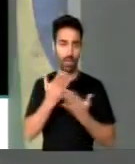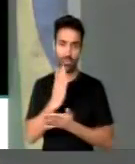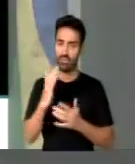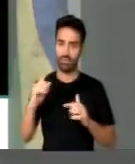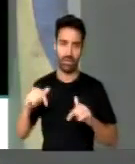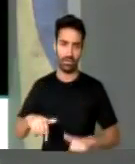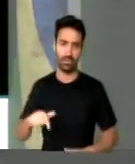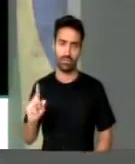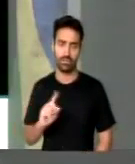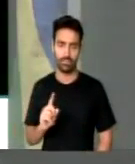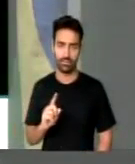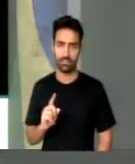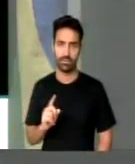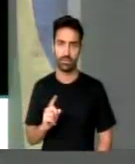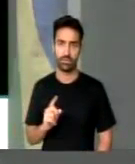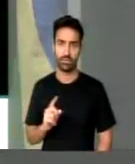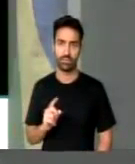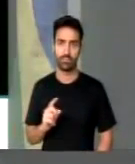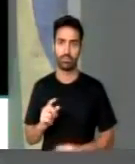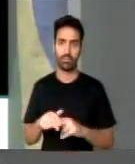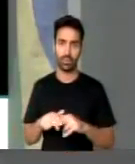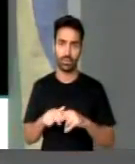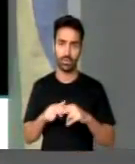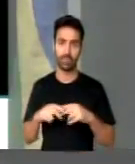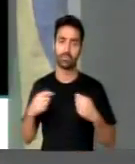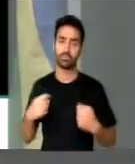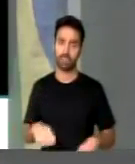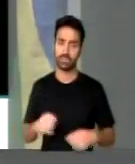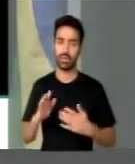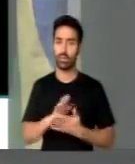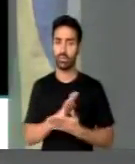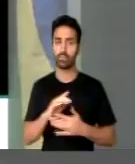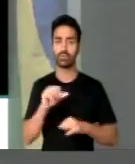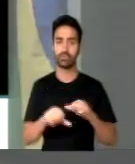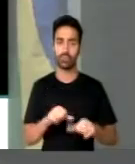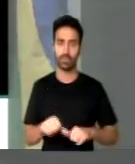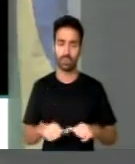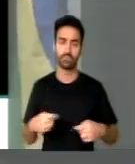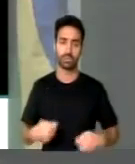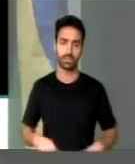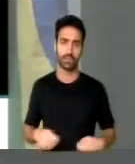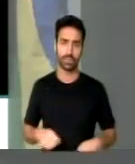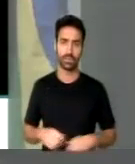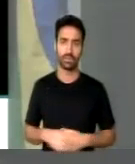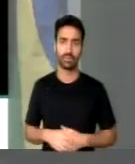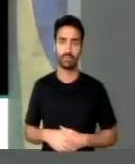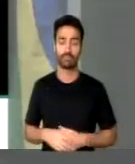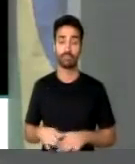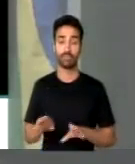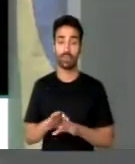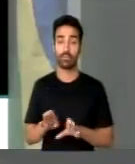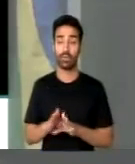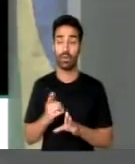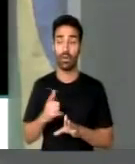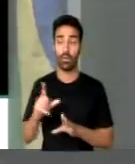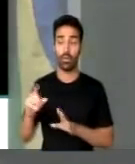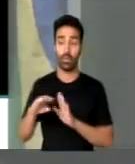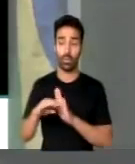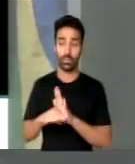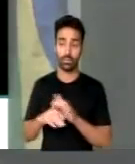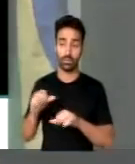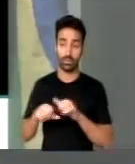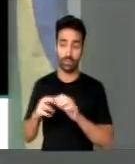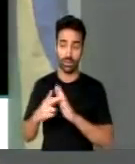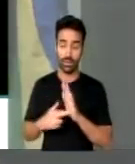na Câmara dos Deputados. Por isso, precisa ter algumas alterações, como também as outras reformas. Na